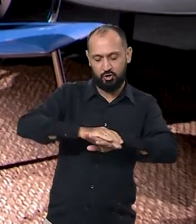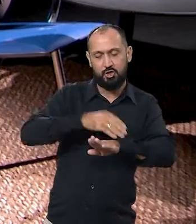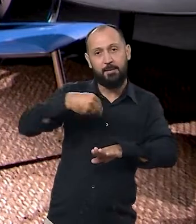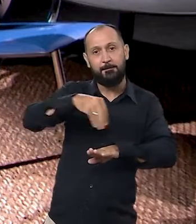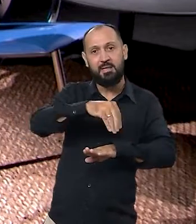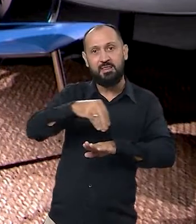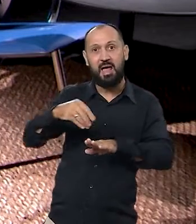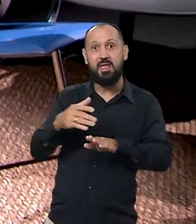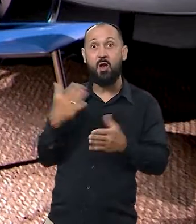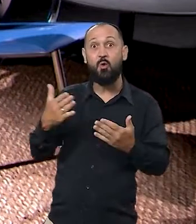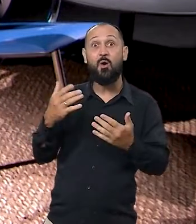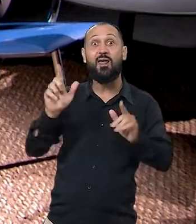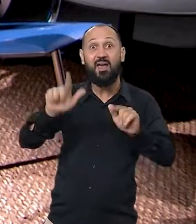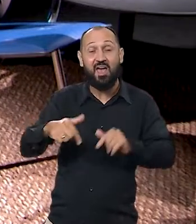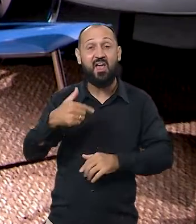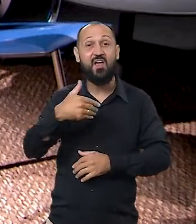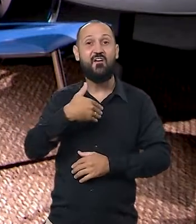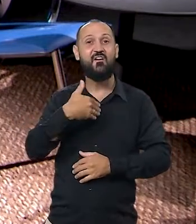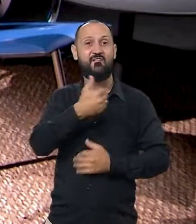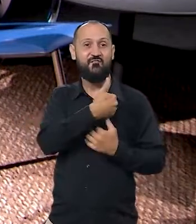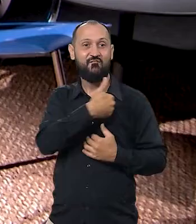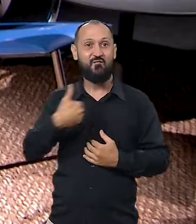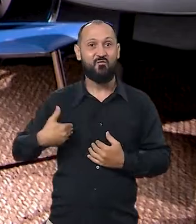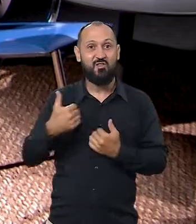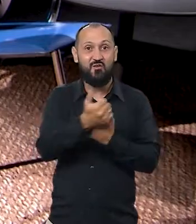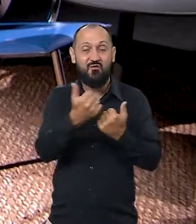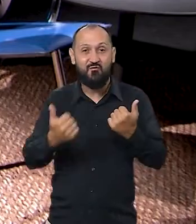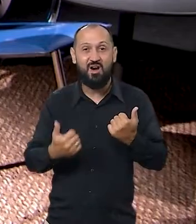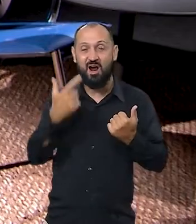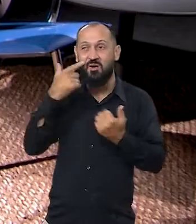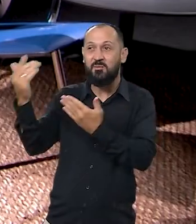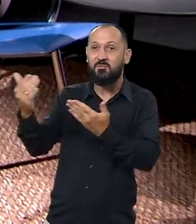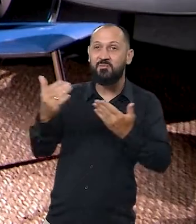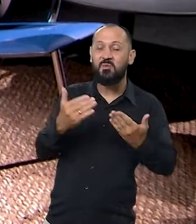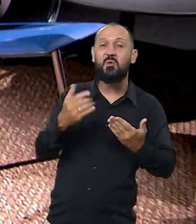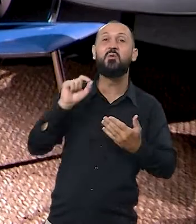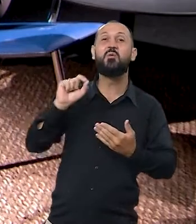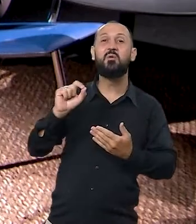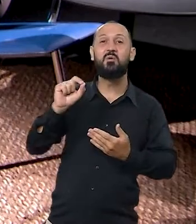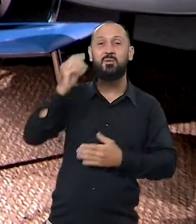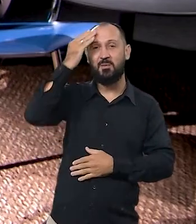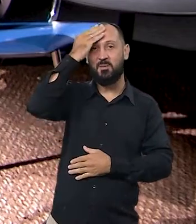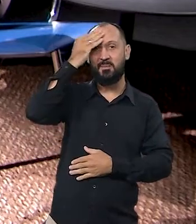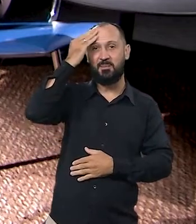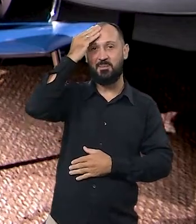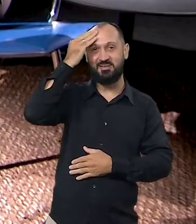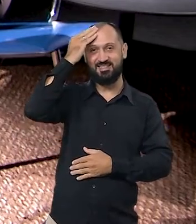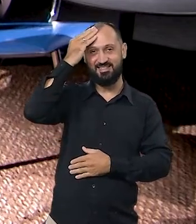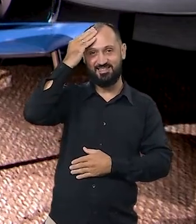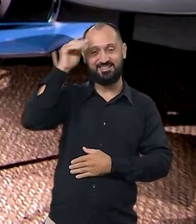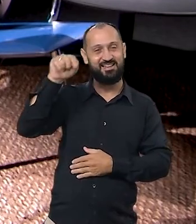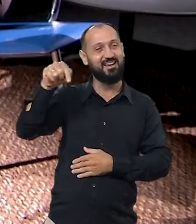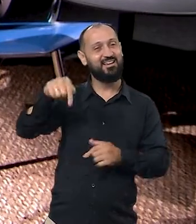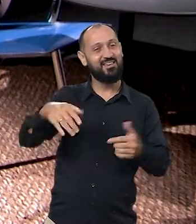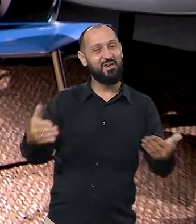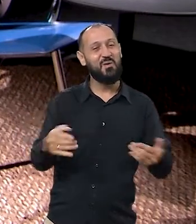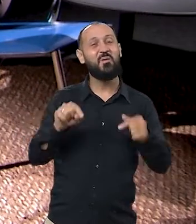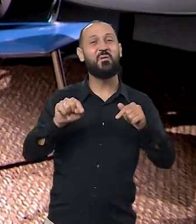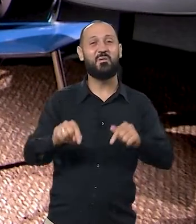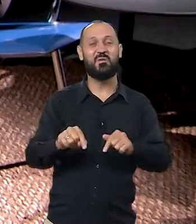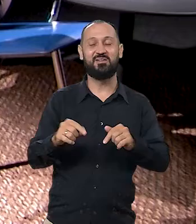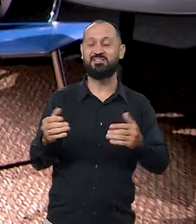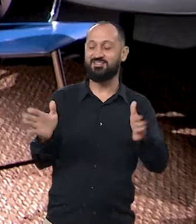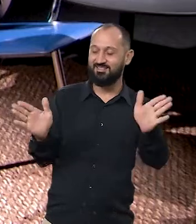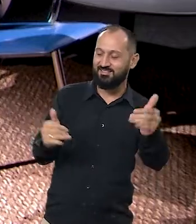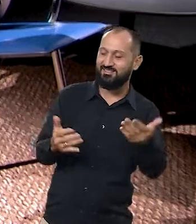vice-governador. E o Personalidades tem o prazer de receber José Carlos Barbosa, o Barbosinha, aqui nos